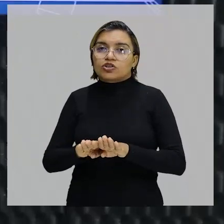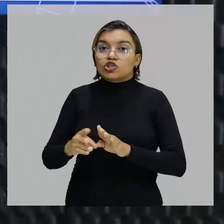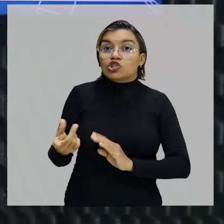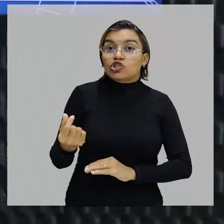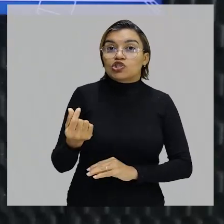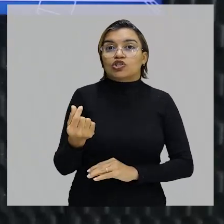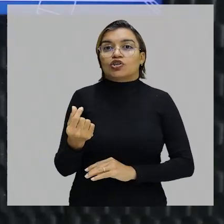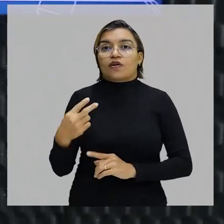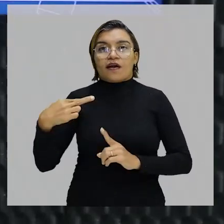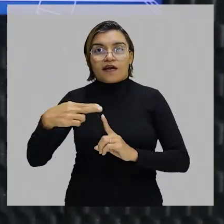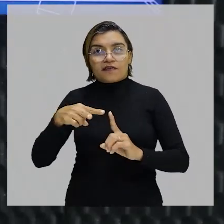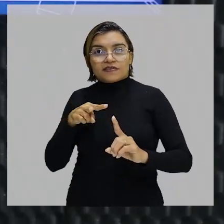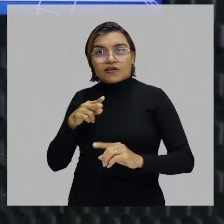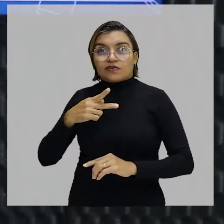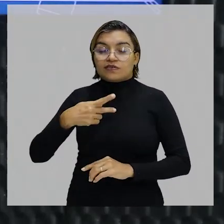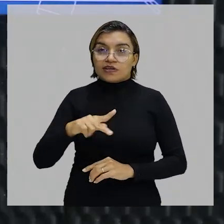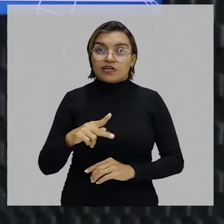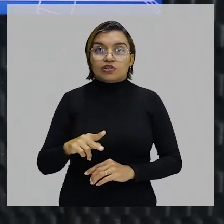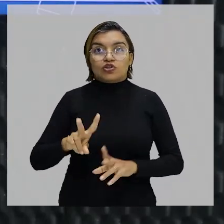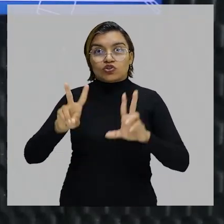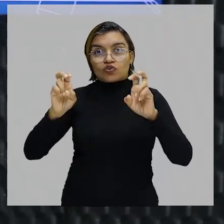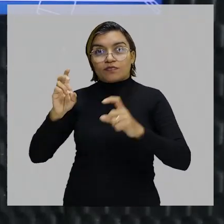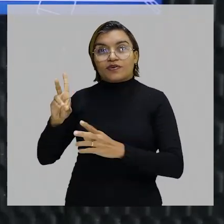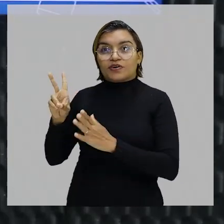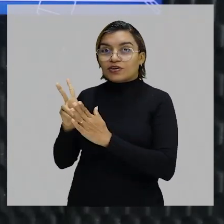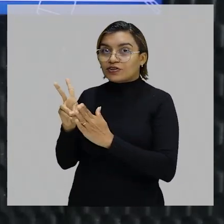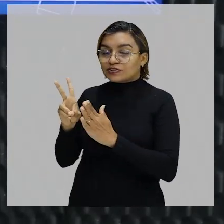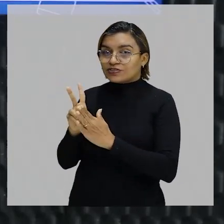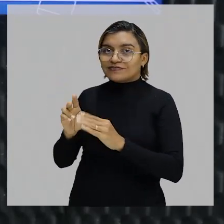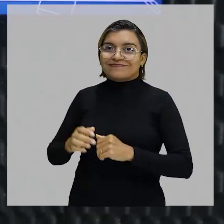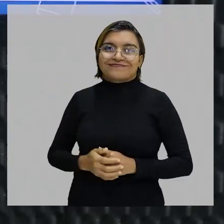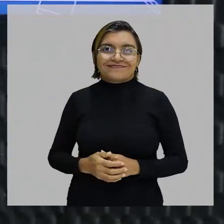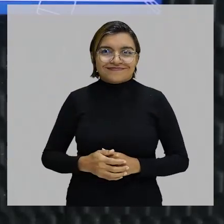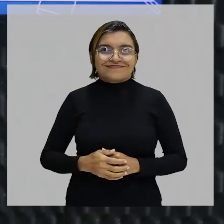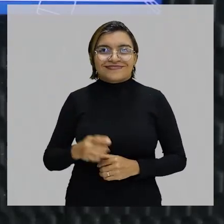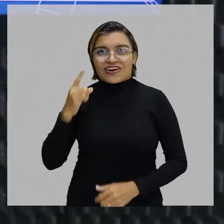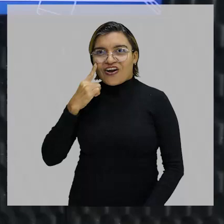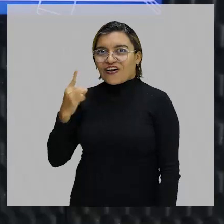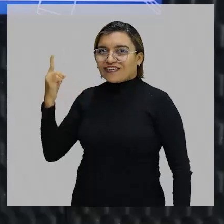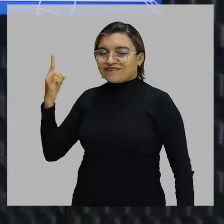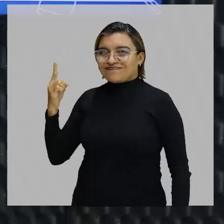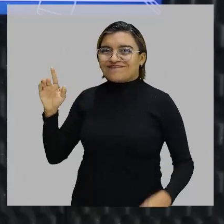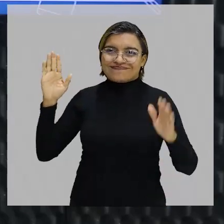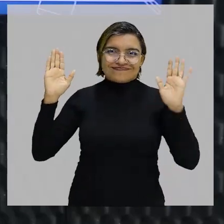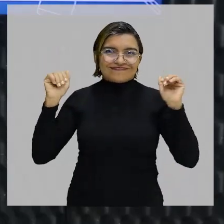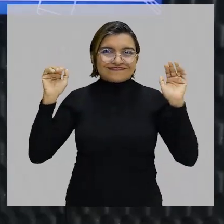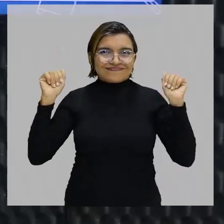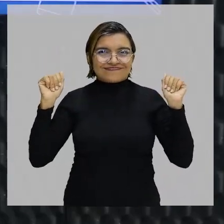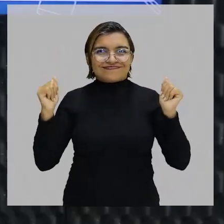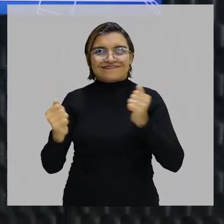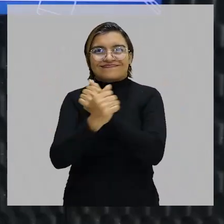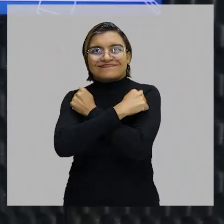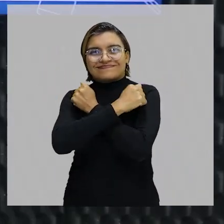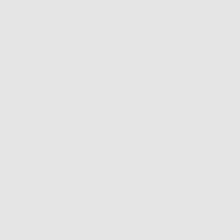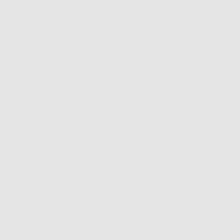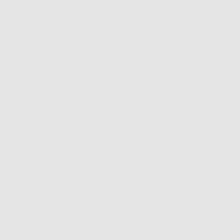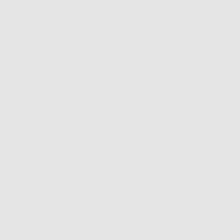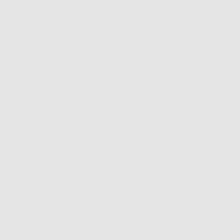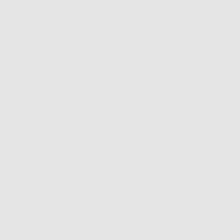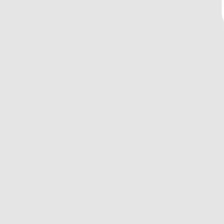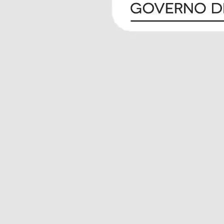visão deles sobre os indígenas daquele período. Aí eu vou deixar vocês com a obra do Cildo Meirelles. Um abraço, Marcos Dominici. Fui.